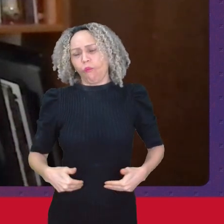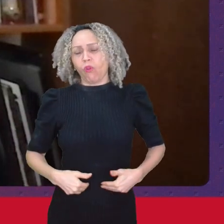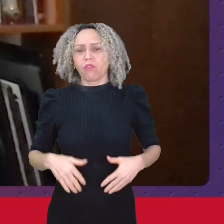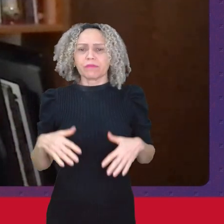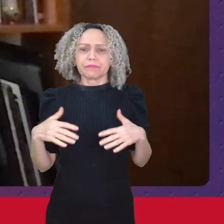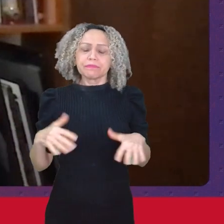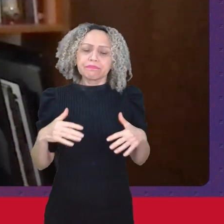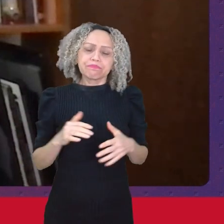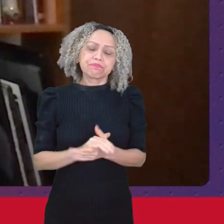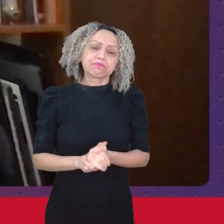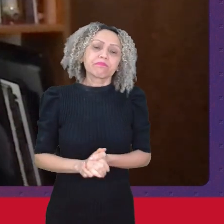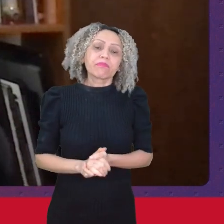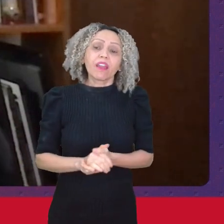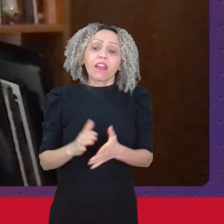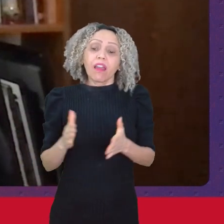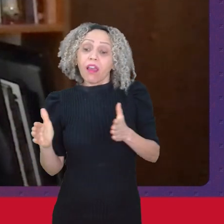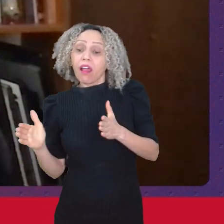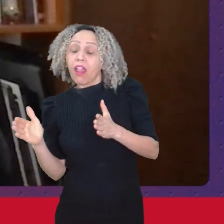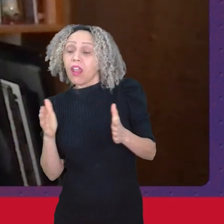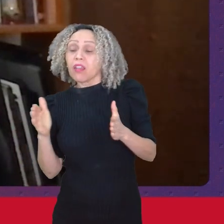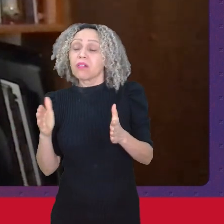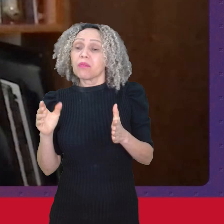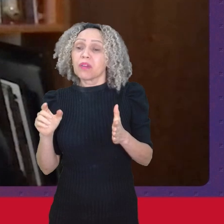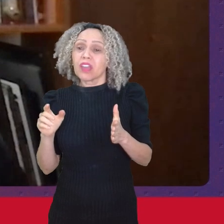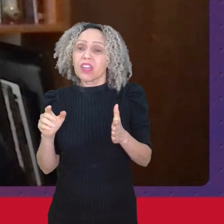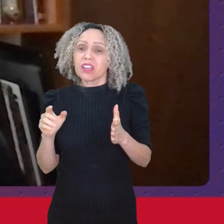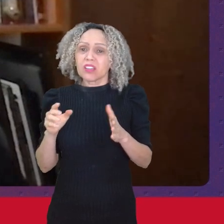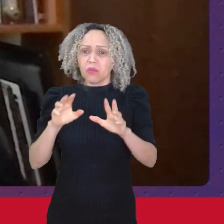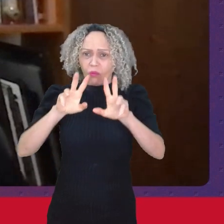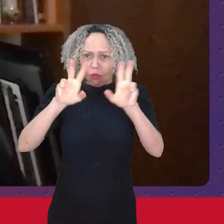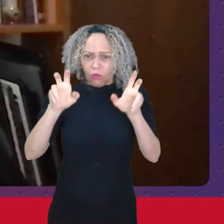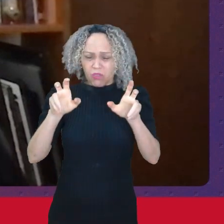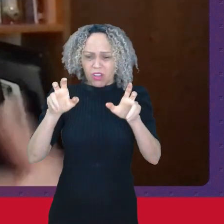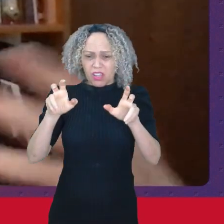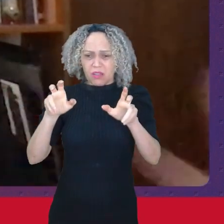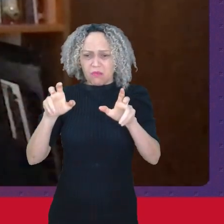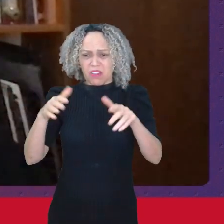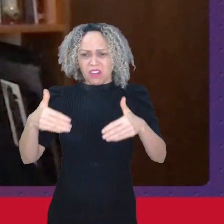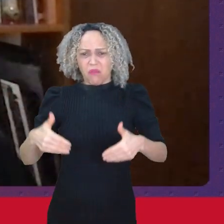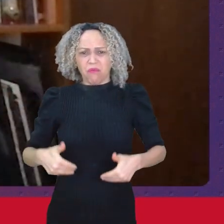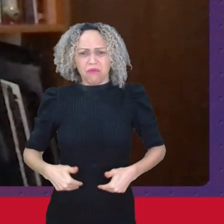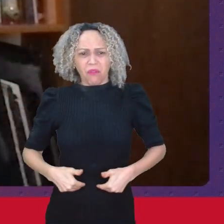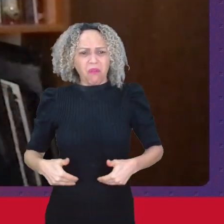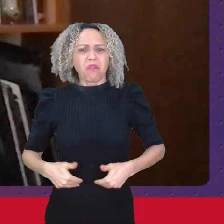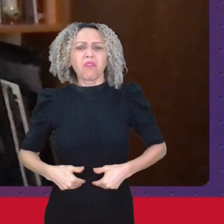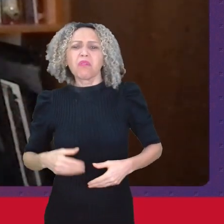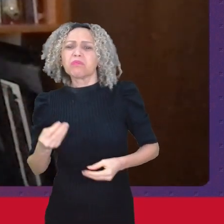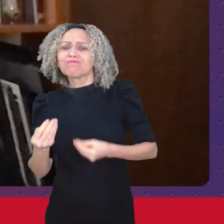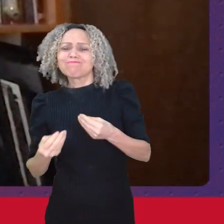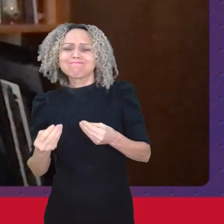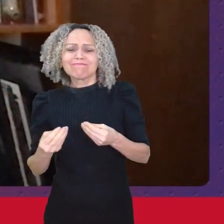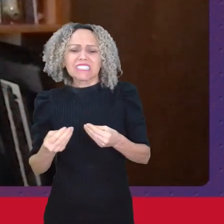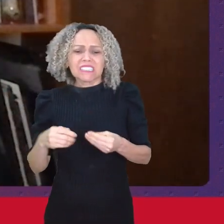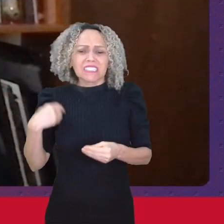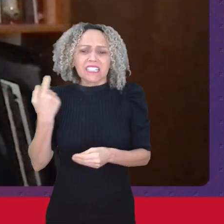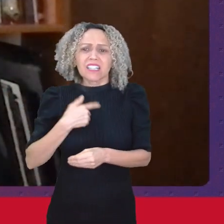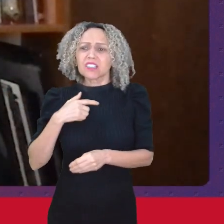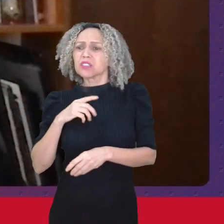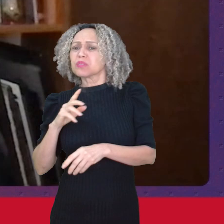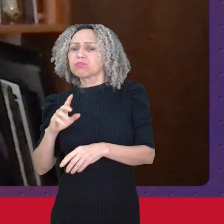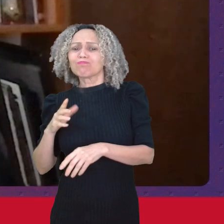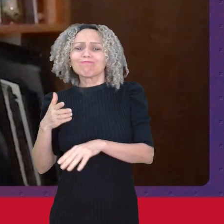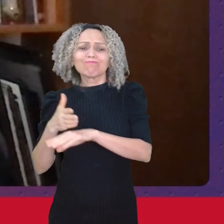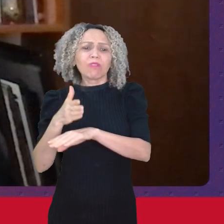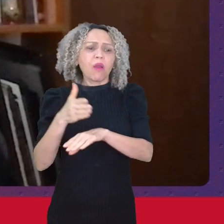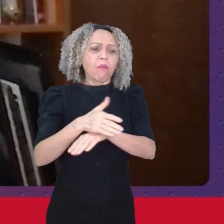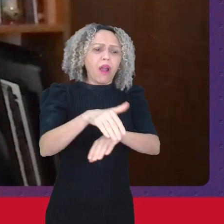atualmente, o debate da fome, ele não só está presente, a gente sai na rua, vê a população em situação de fome, cada um de nós